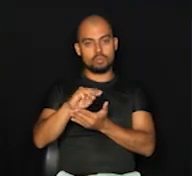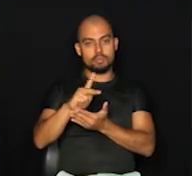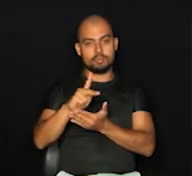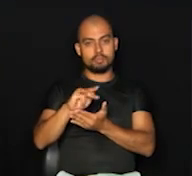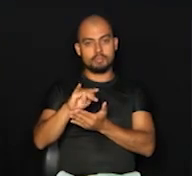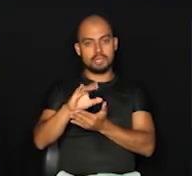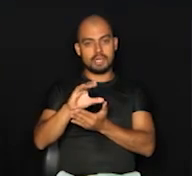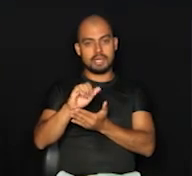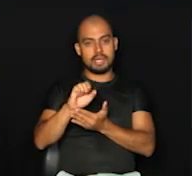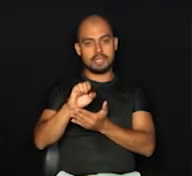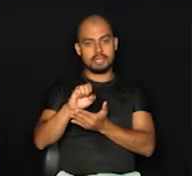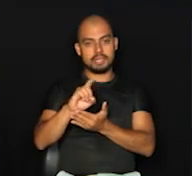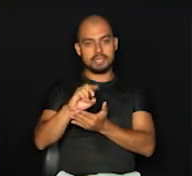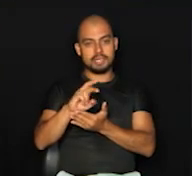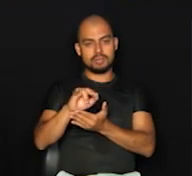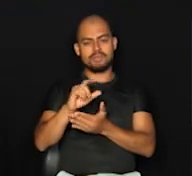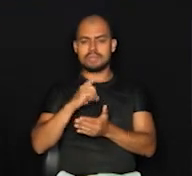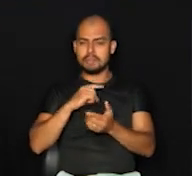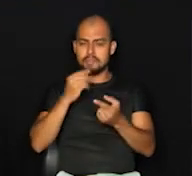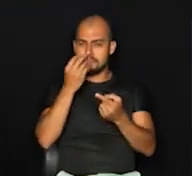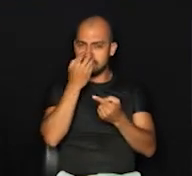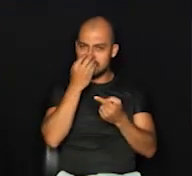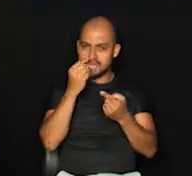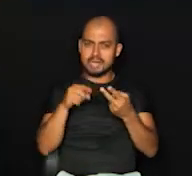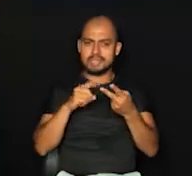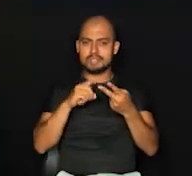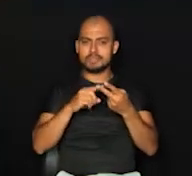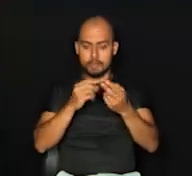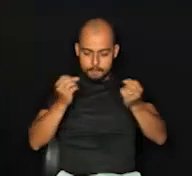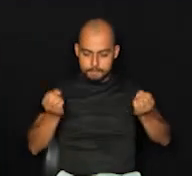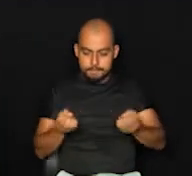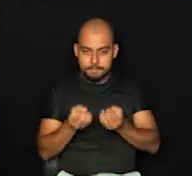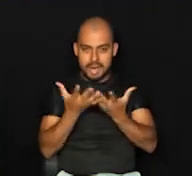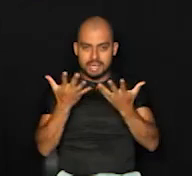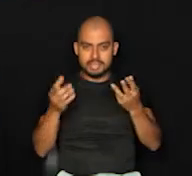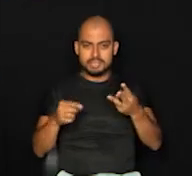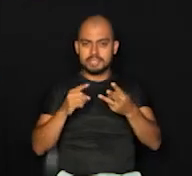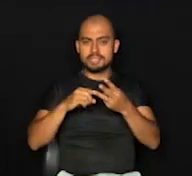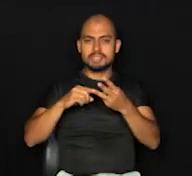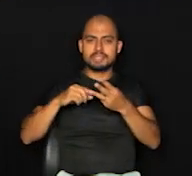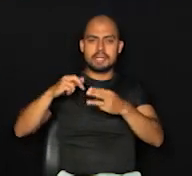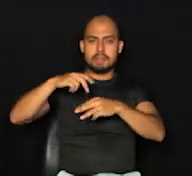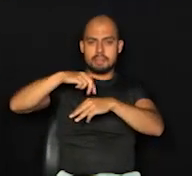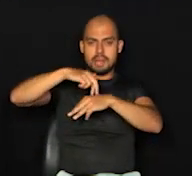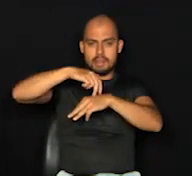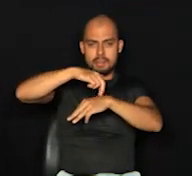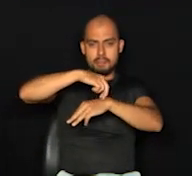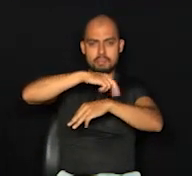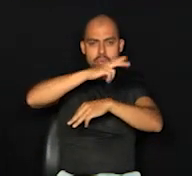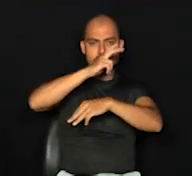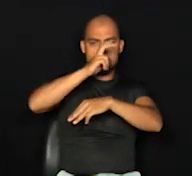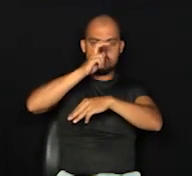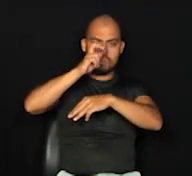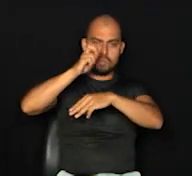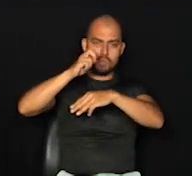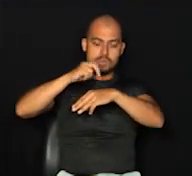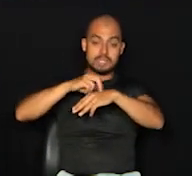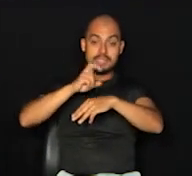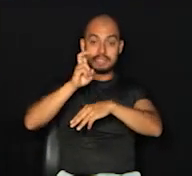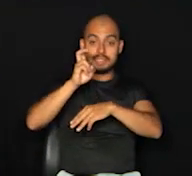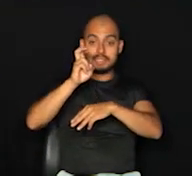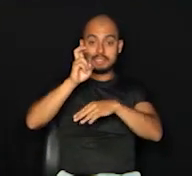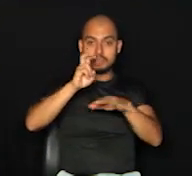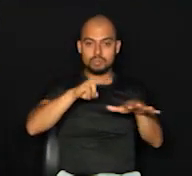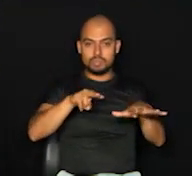apresentações de malabares, palhaçaria, mágica, acrobacias e muito mais. Então, são 5 semanas, começando